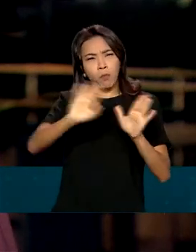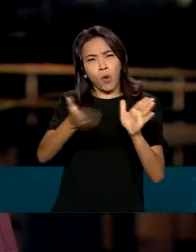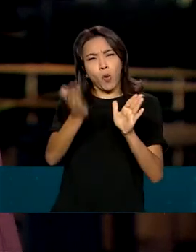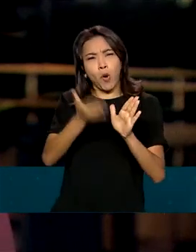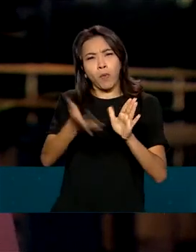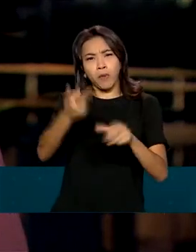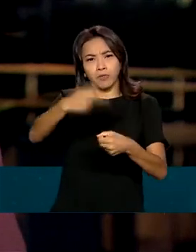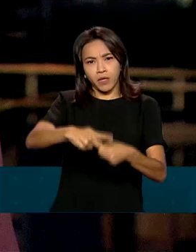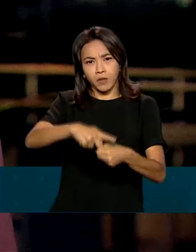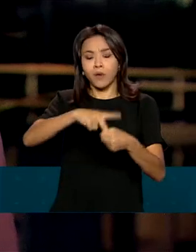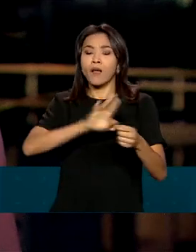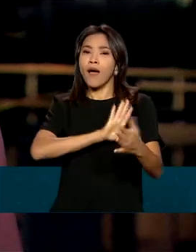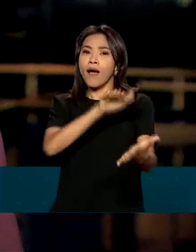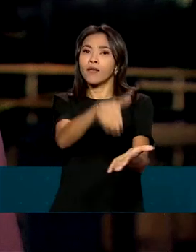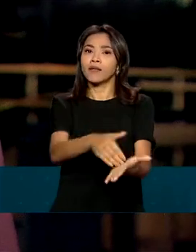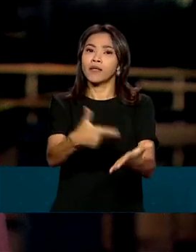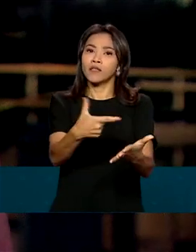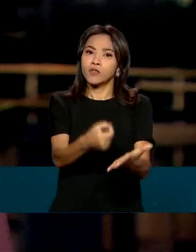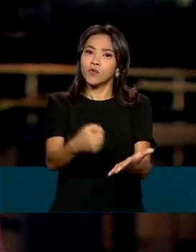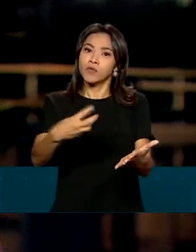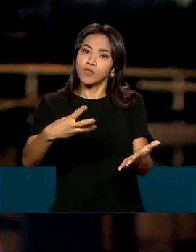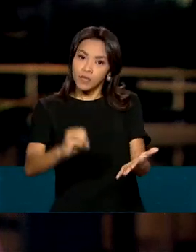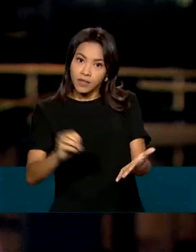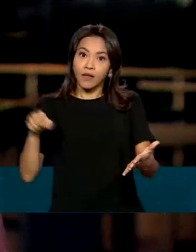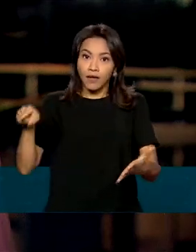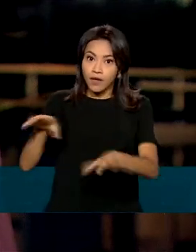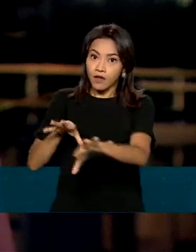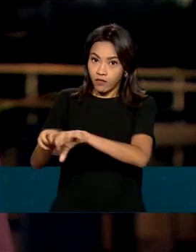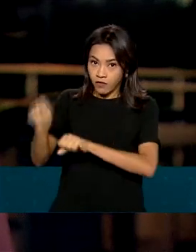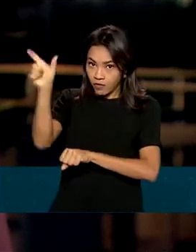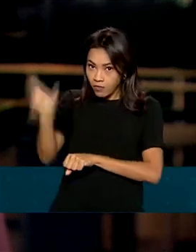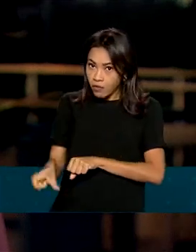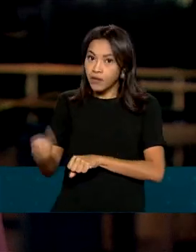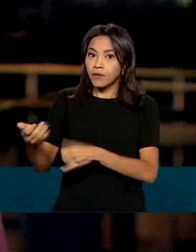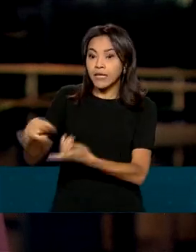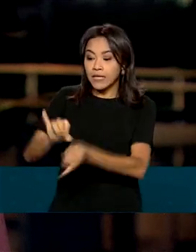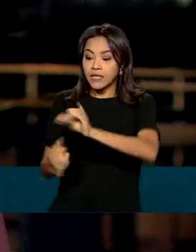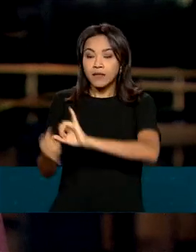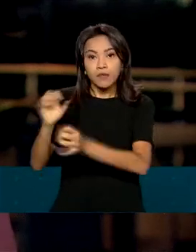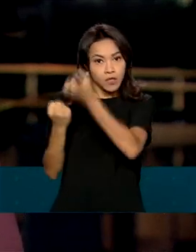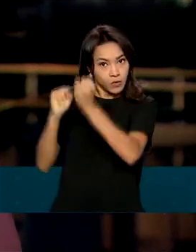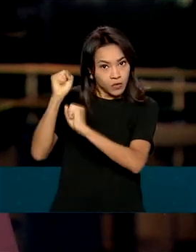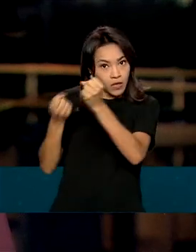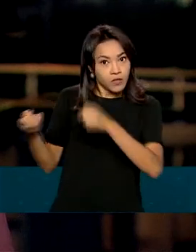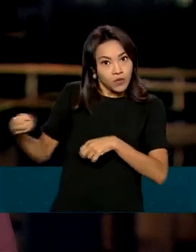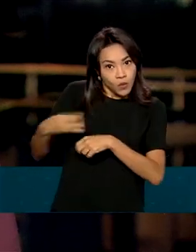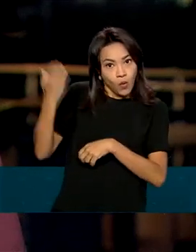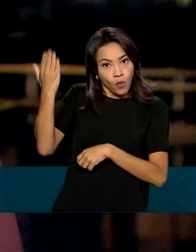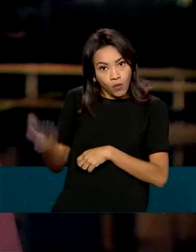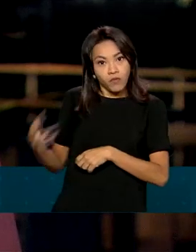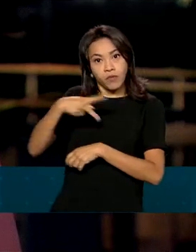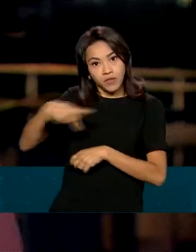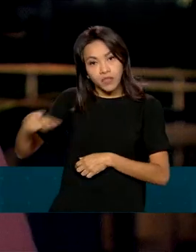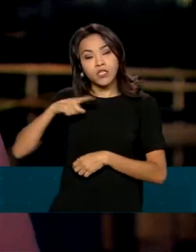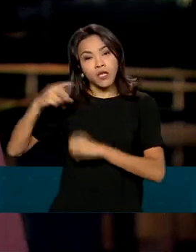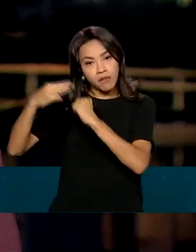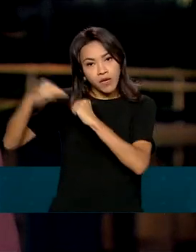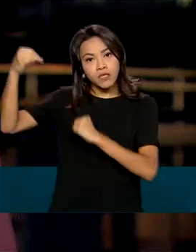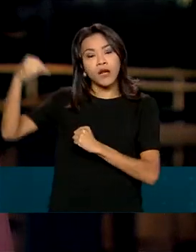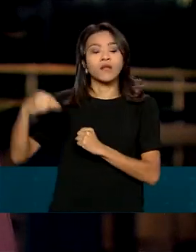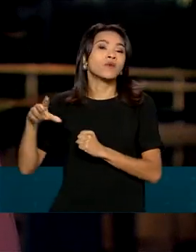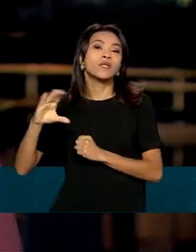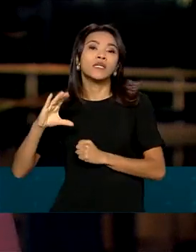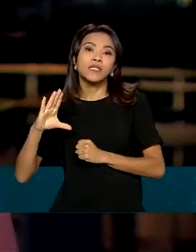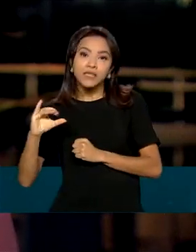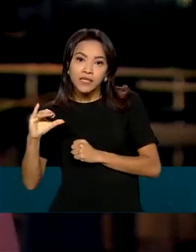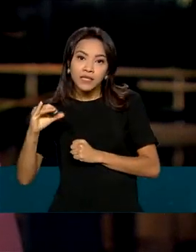do mundo até 2030. Graduado em Química Industrial, o novo presidente da estatal tem mestrado em Ciências